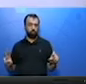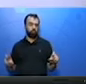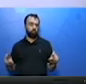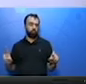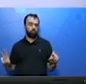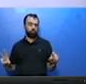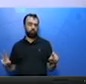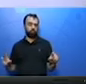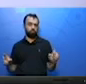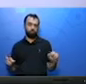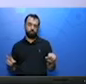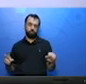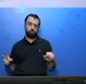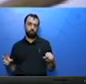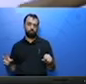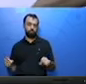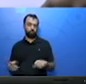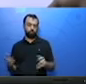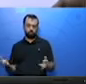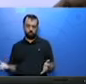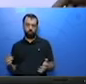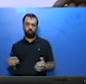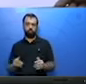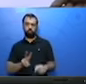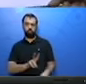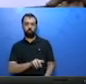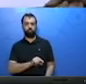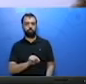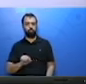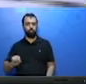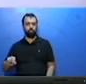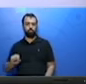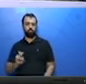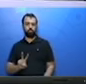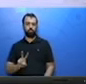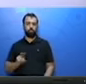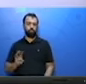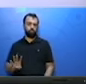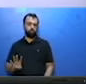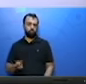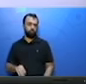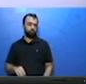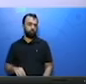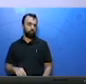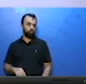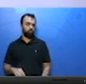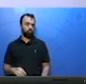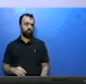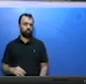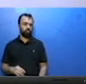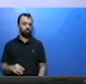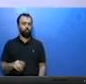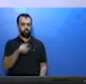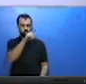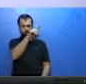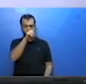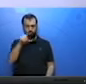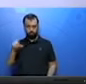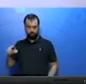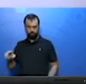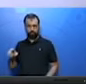32 menos o 8 daqui, eu acho que é 24. Eu acho o tamanho de 24, certo? Vou chamar aqui de y